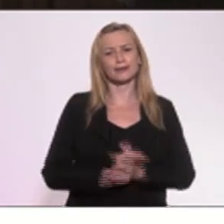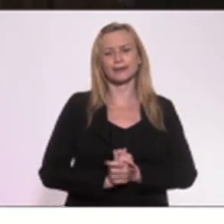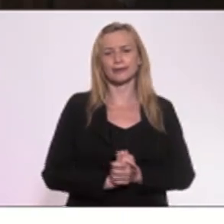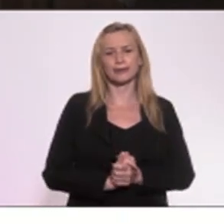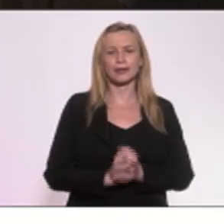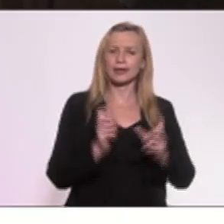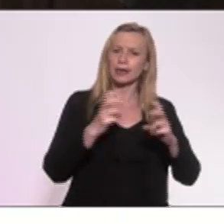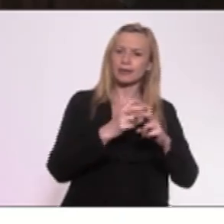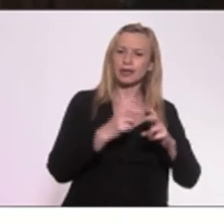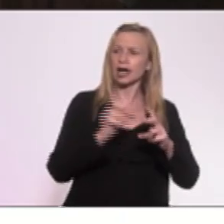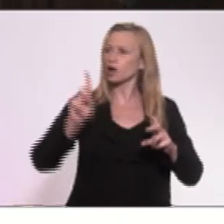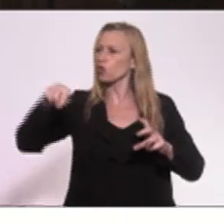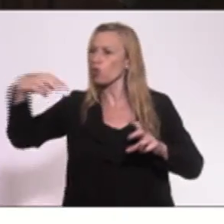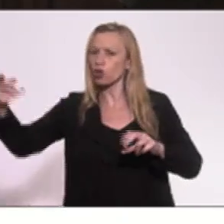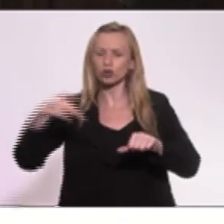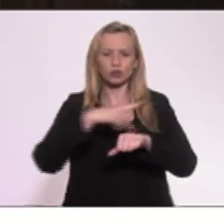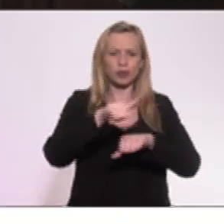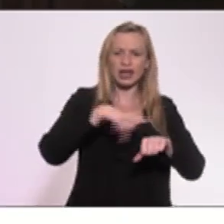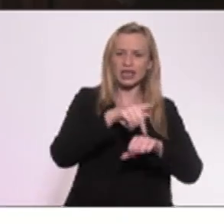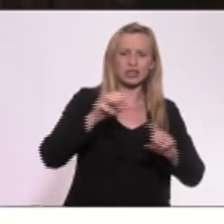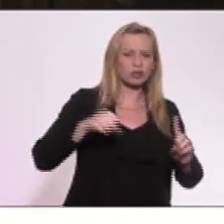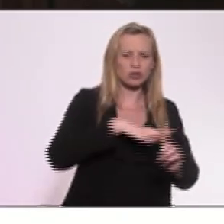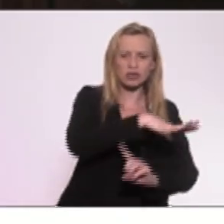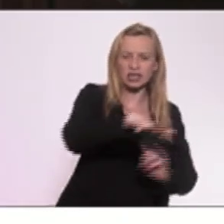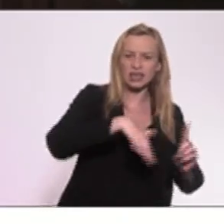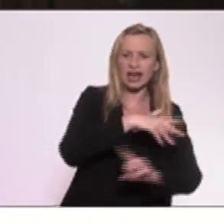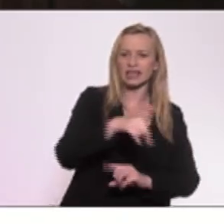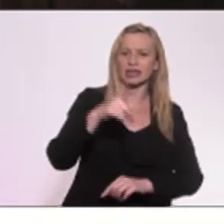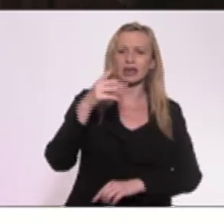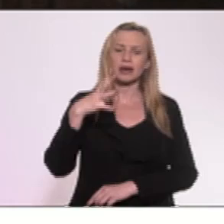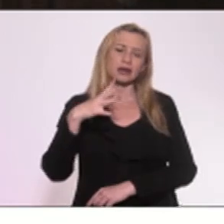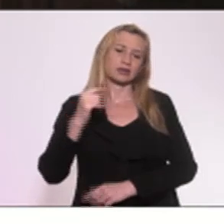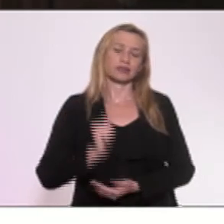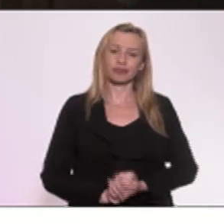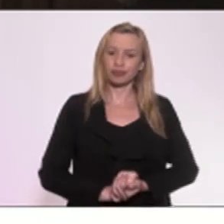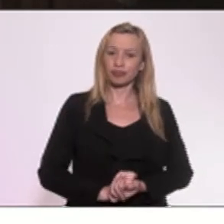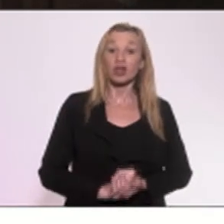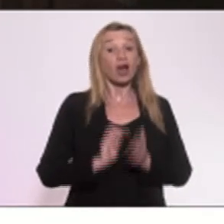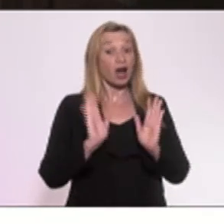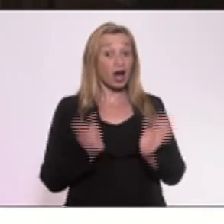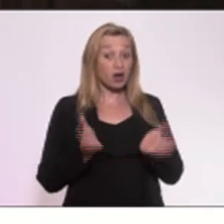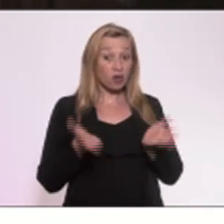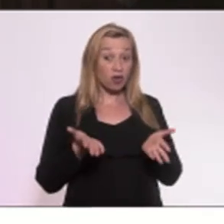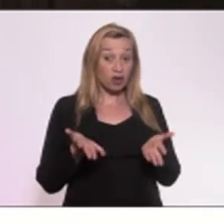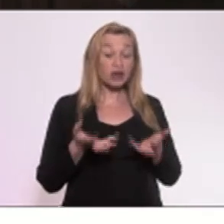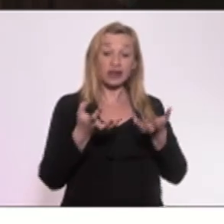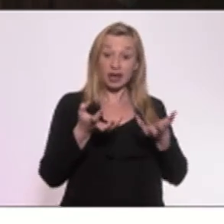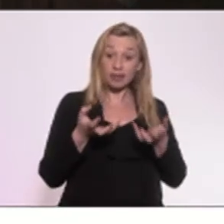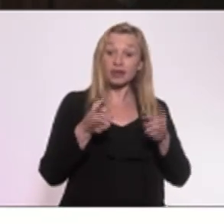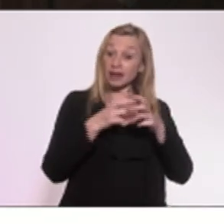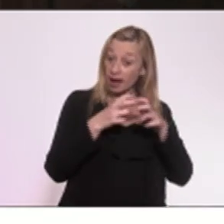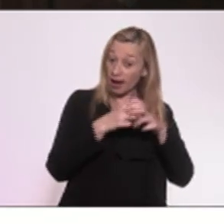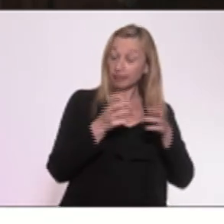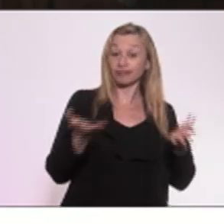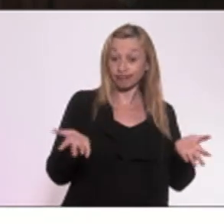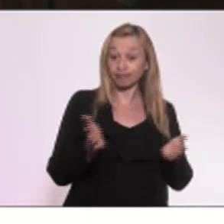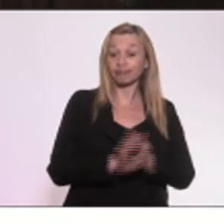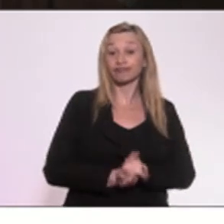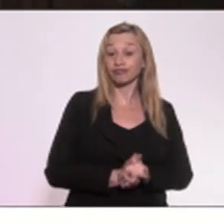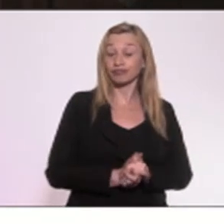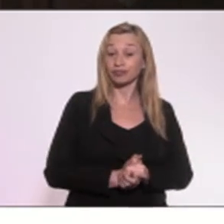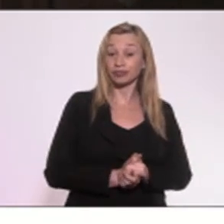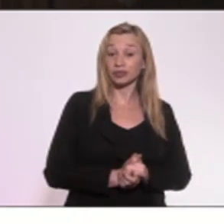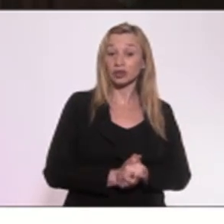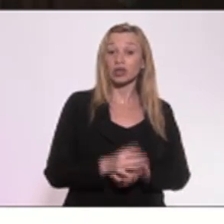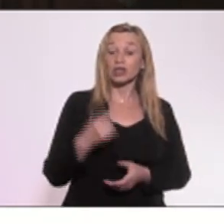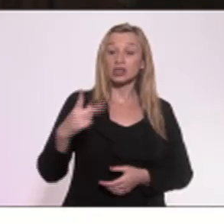com outros países, com a sociedade, etc., agora decidiu brigar com o